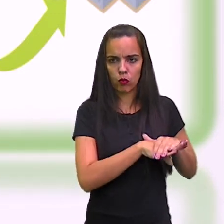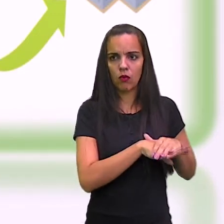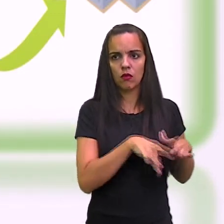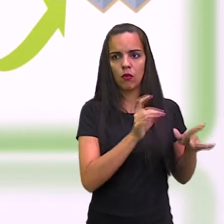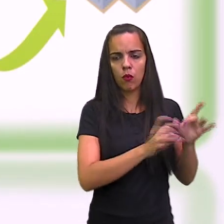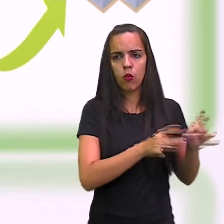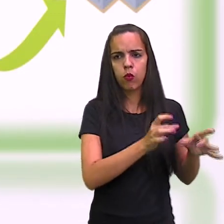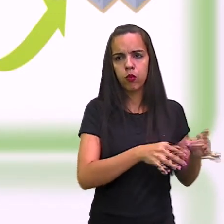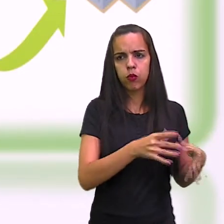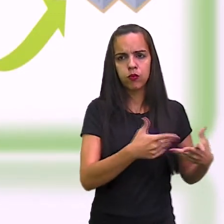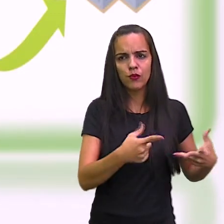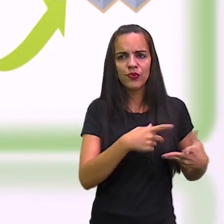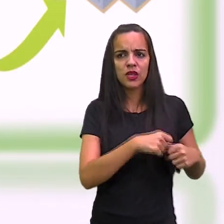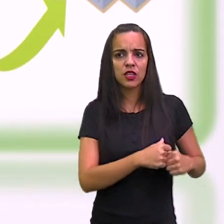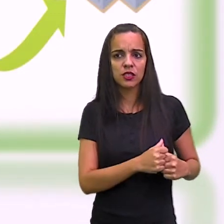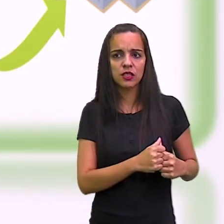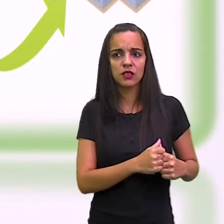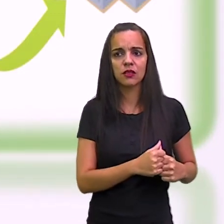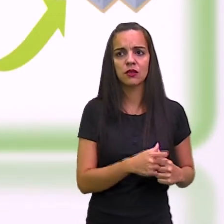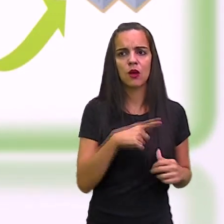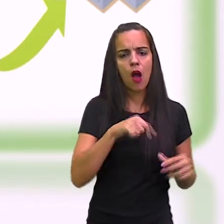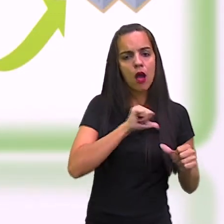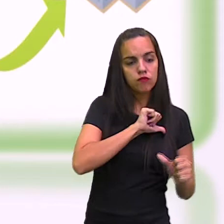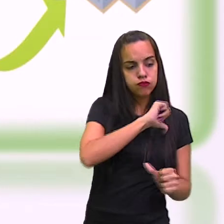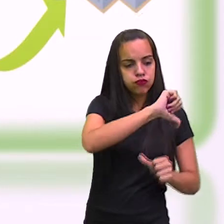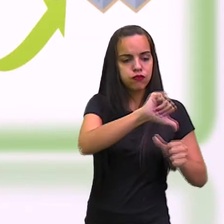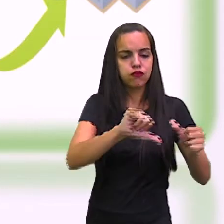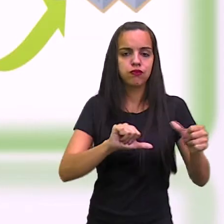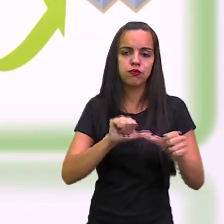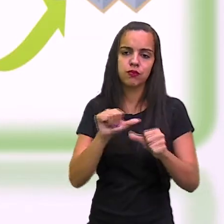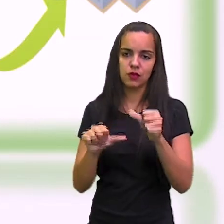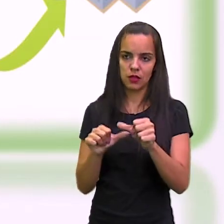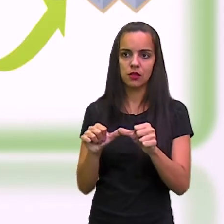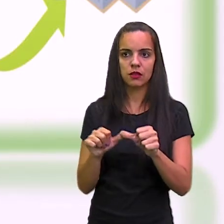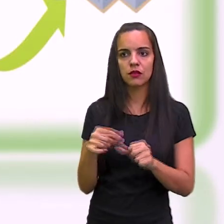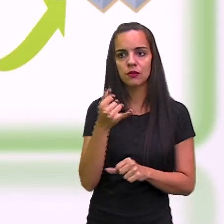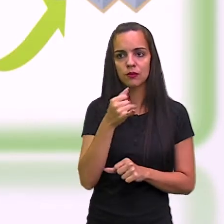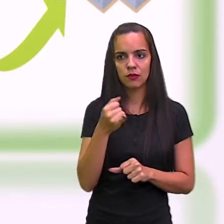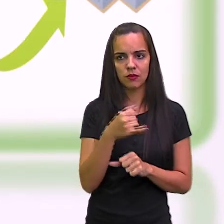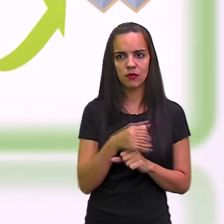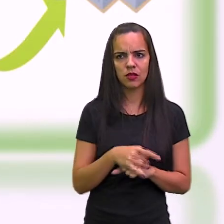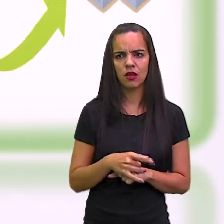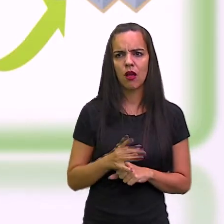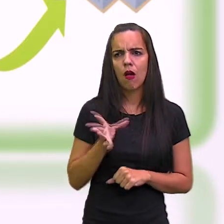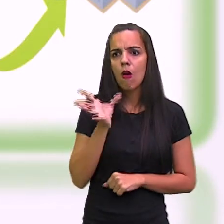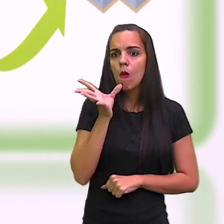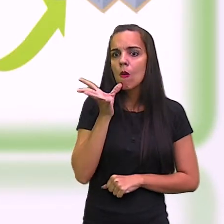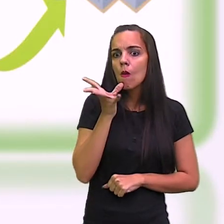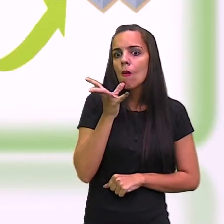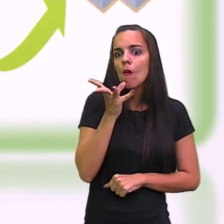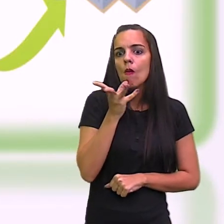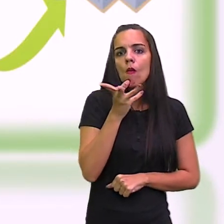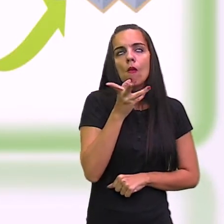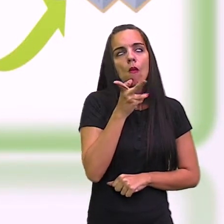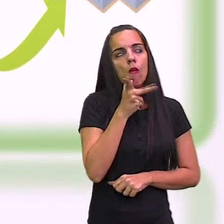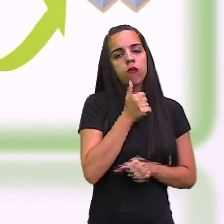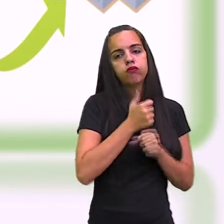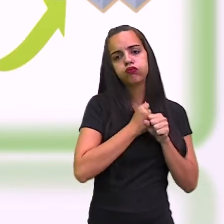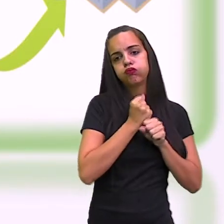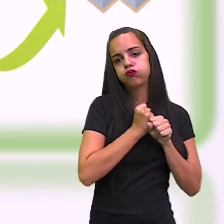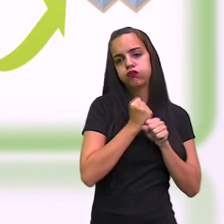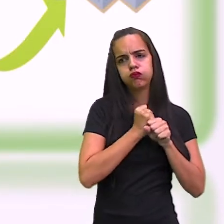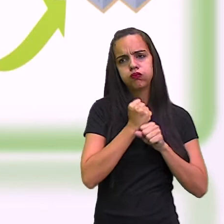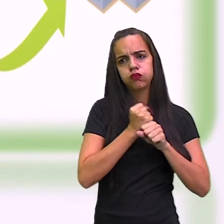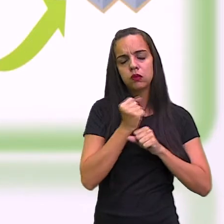sua vez, são resultados de transformações que demoram milhões de anos para serem